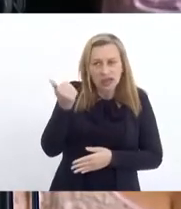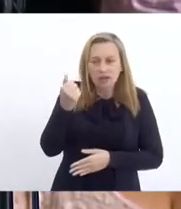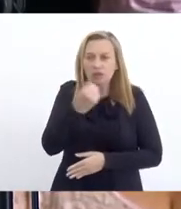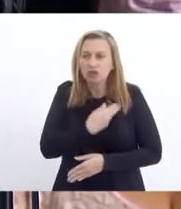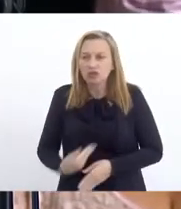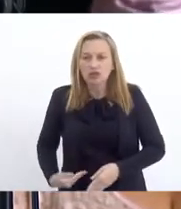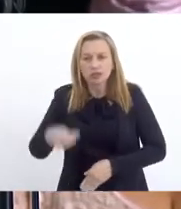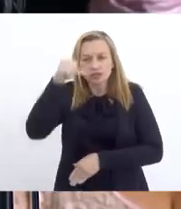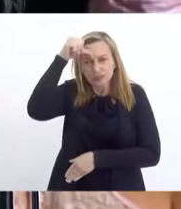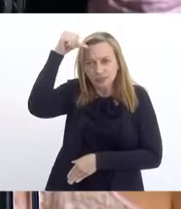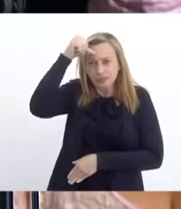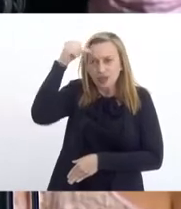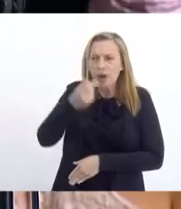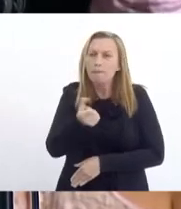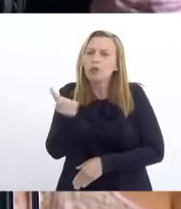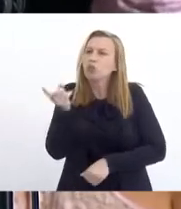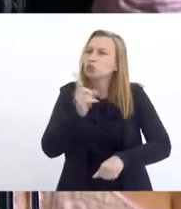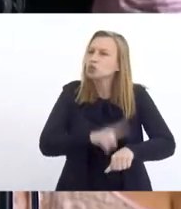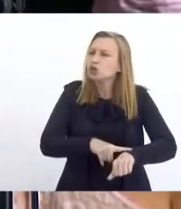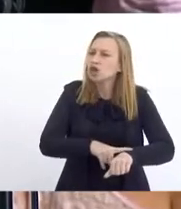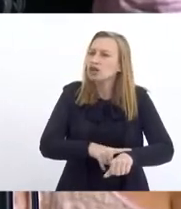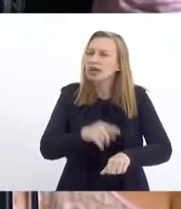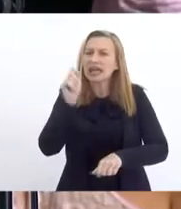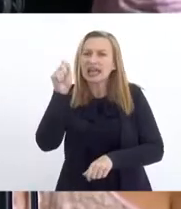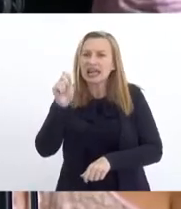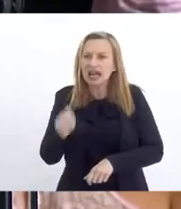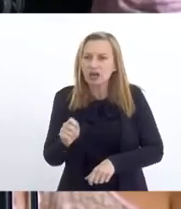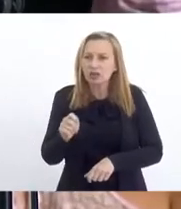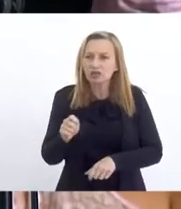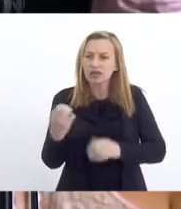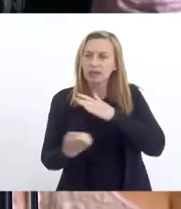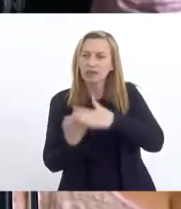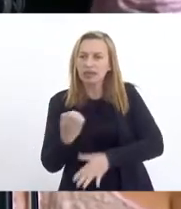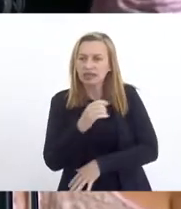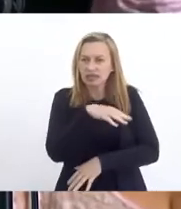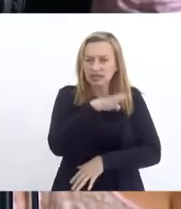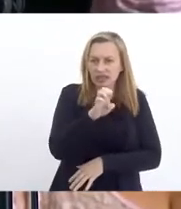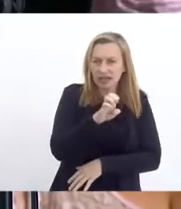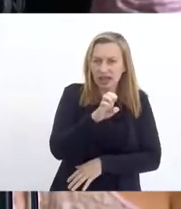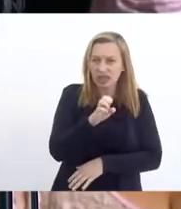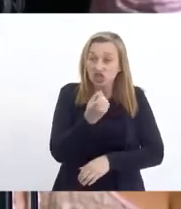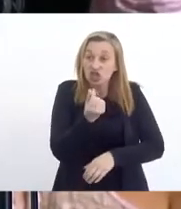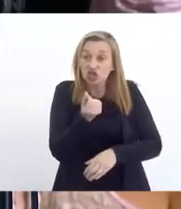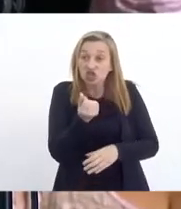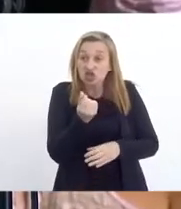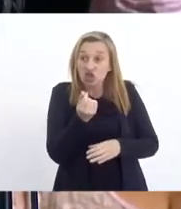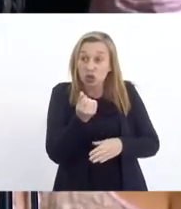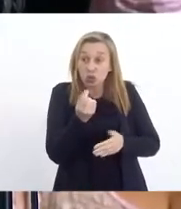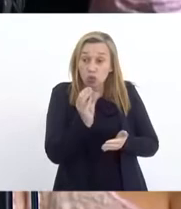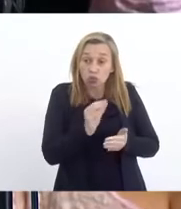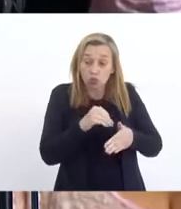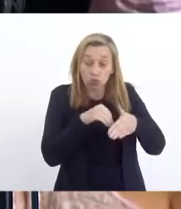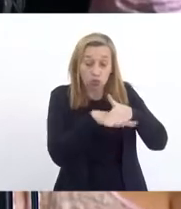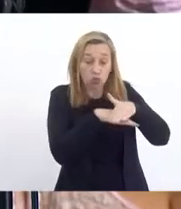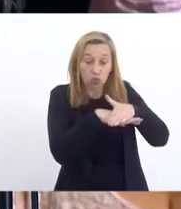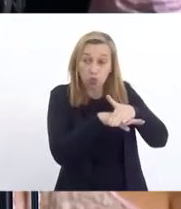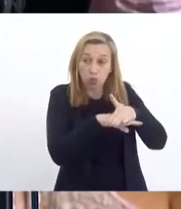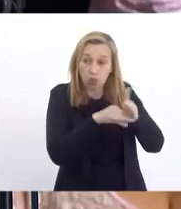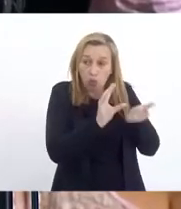Cláudio Castro, há pouco tempo, através do leilão da SEDAI, colocou muito dinheiro em caixa. O Estado hoje tem uma condição